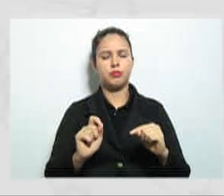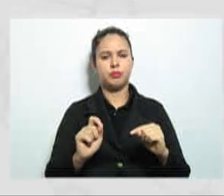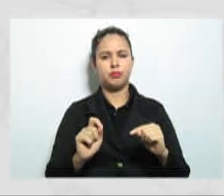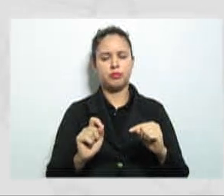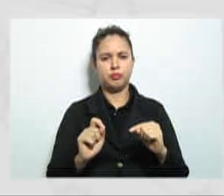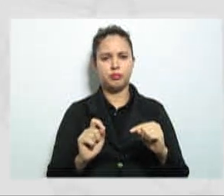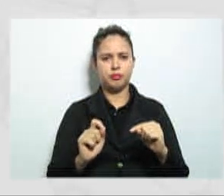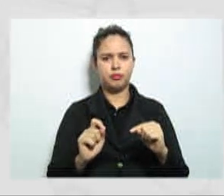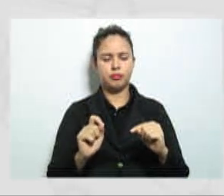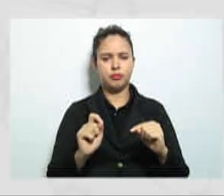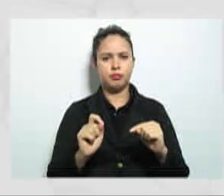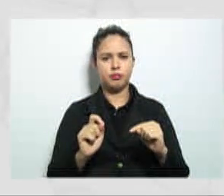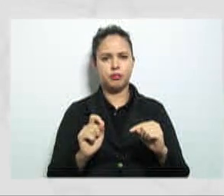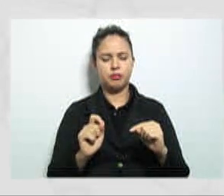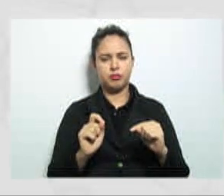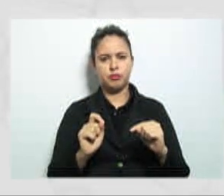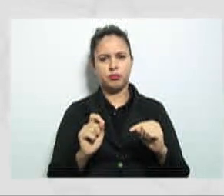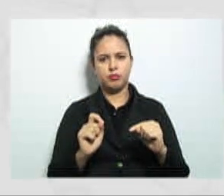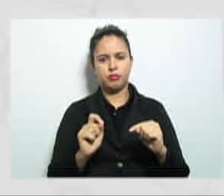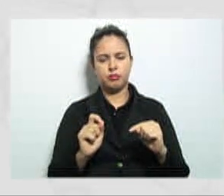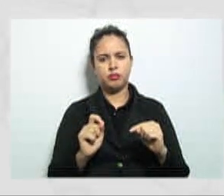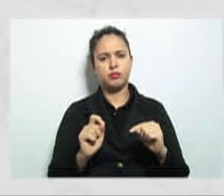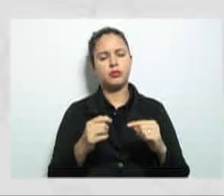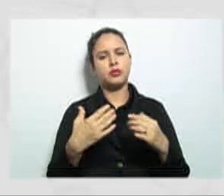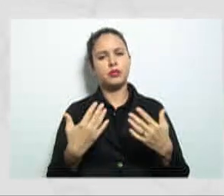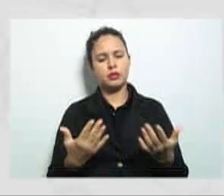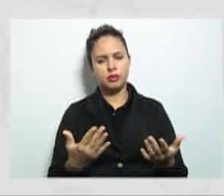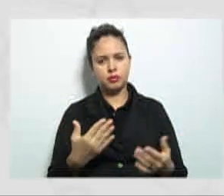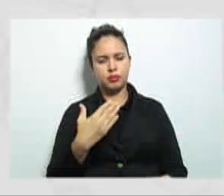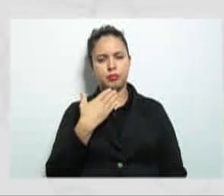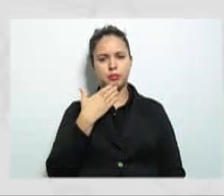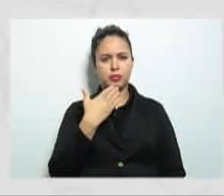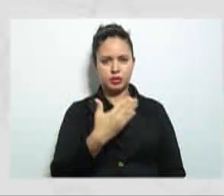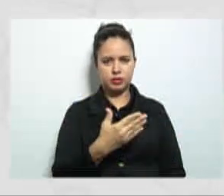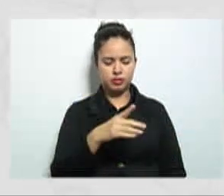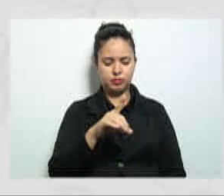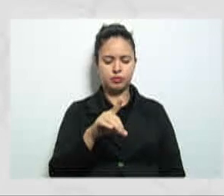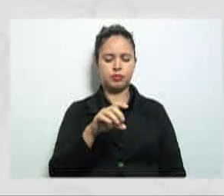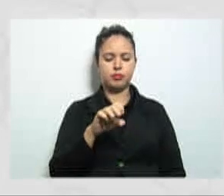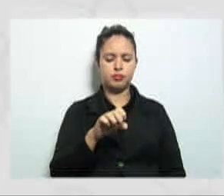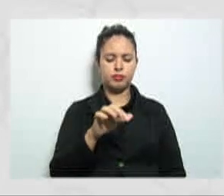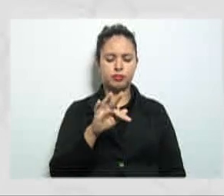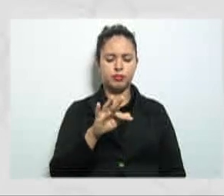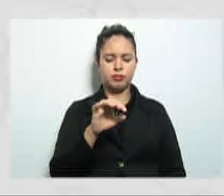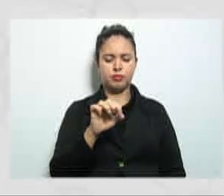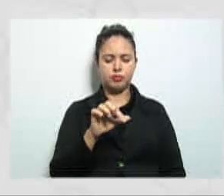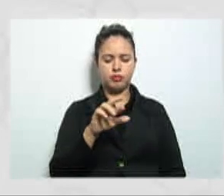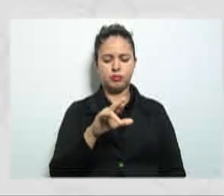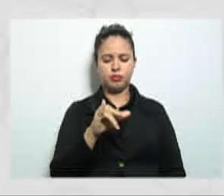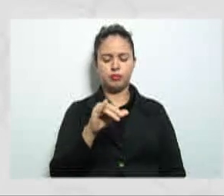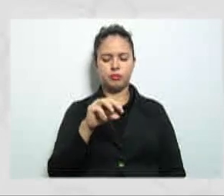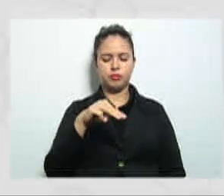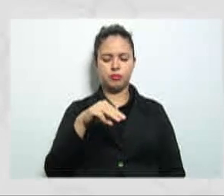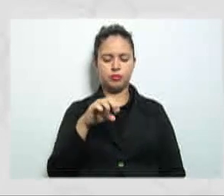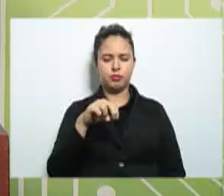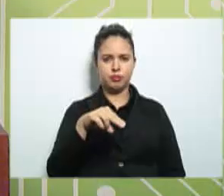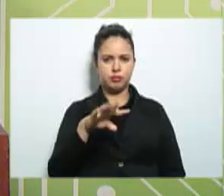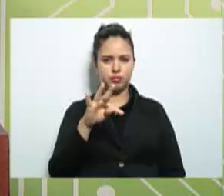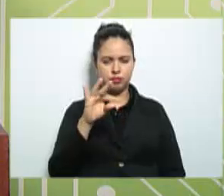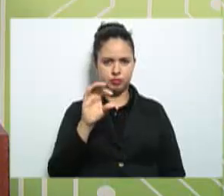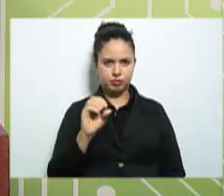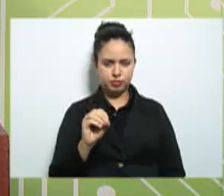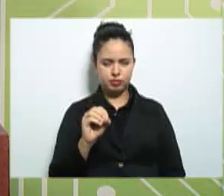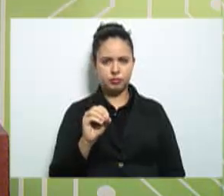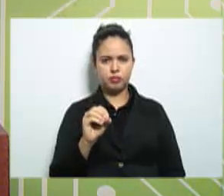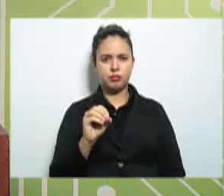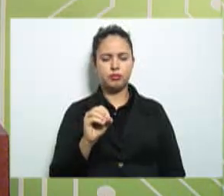do requerimento? Nestes termos, pede deferimento. Ou poderia ser simplesmente pede